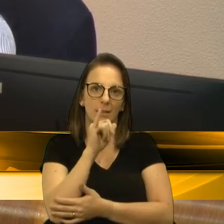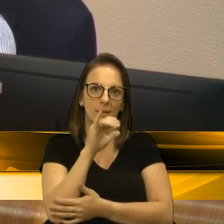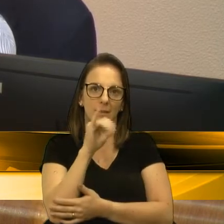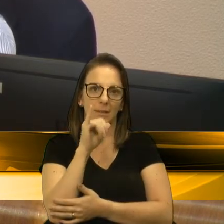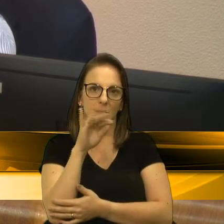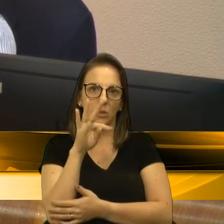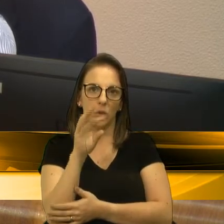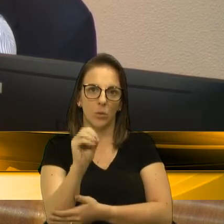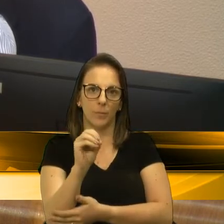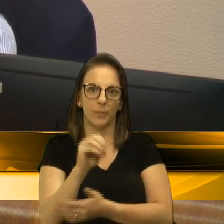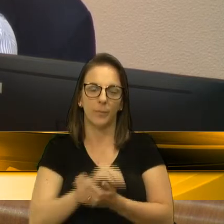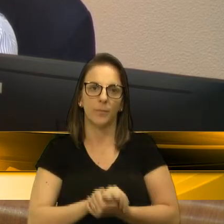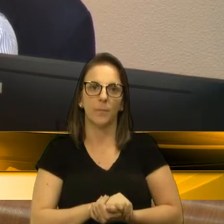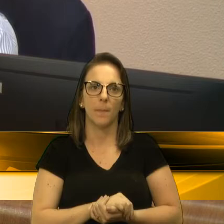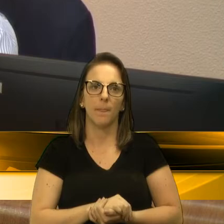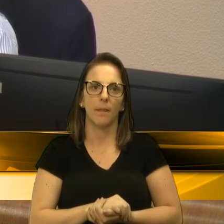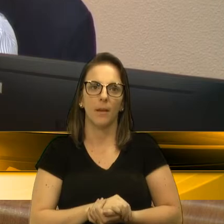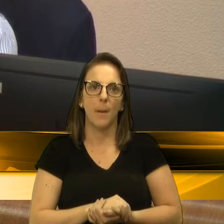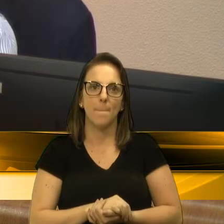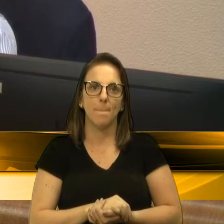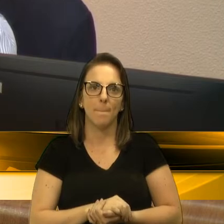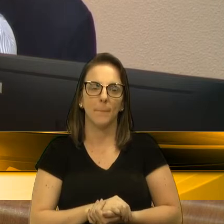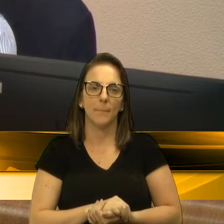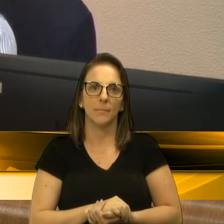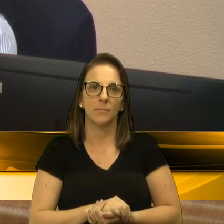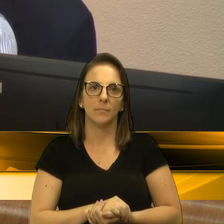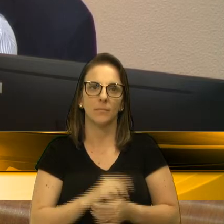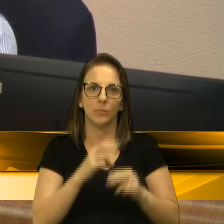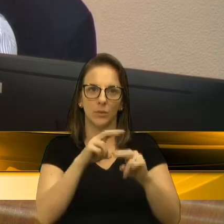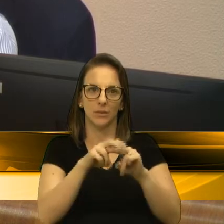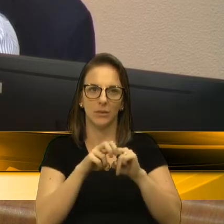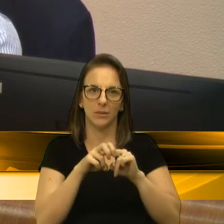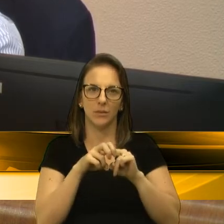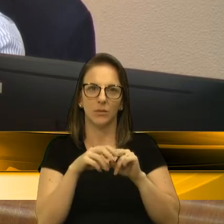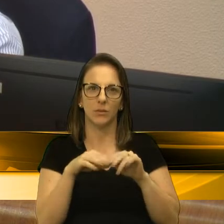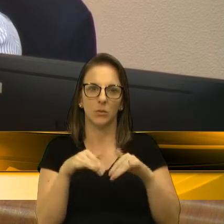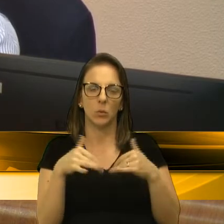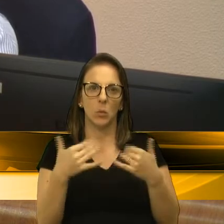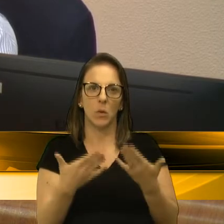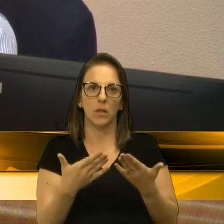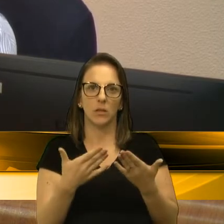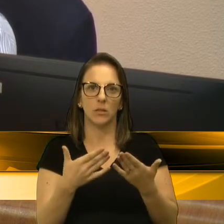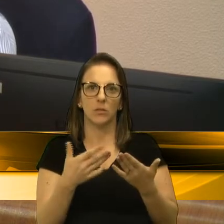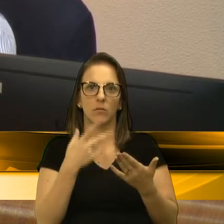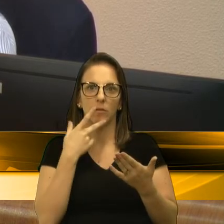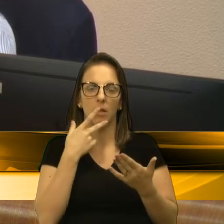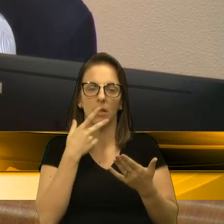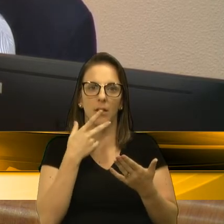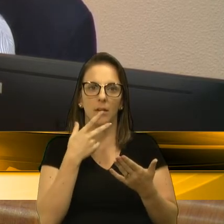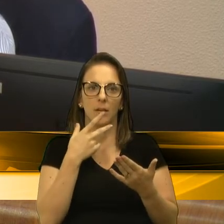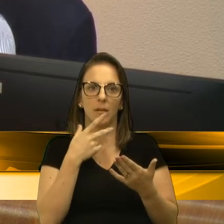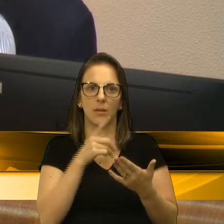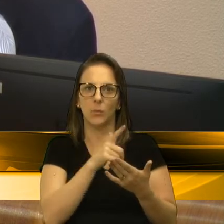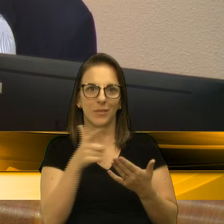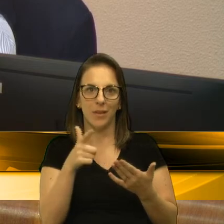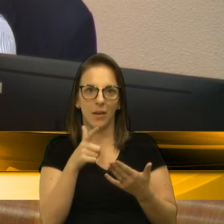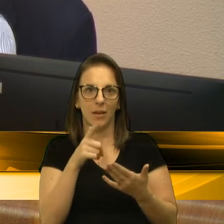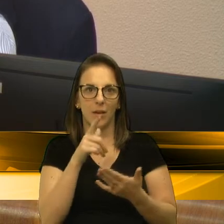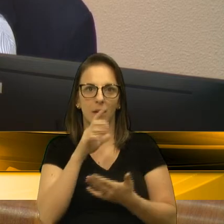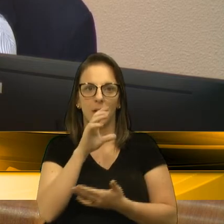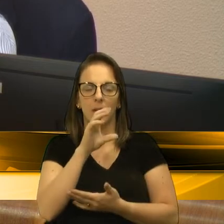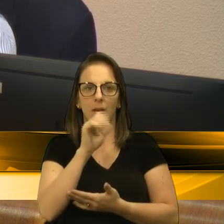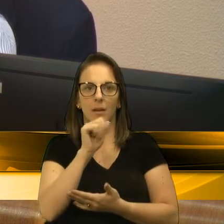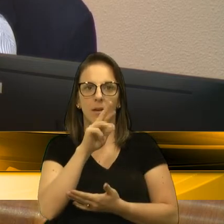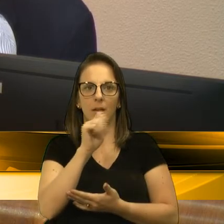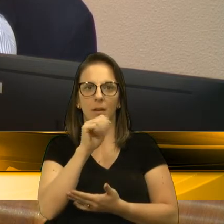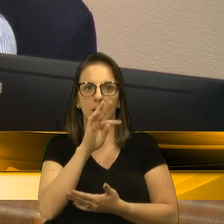si não coage a autoridade, balizada, pois, pela ausência de caráter de cogência, mas pode funcionar como fator indutivo